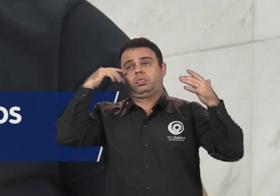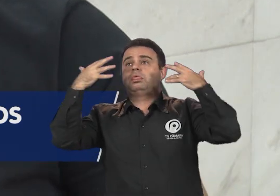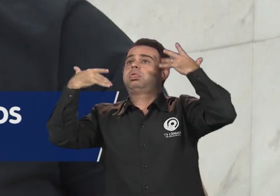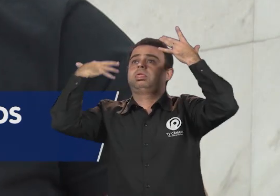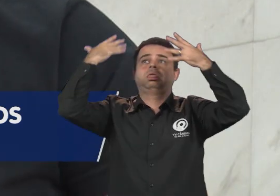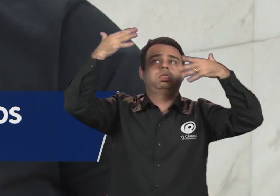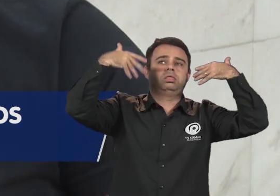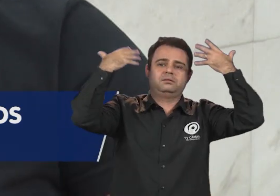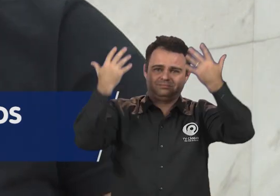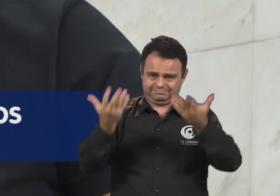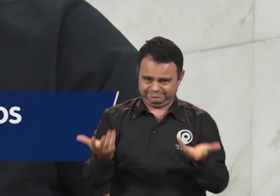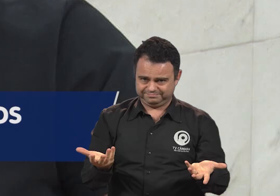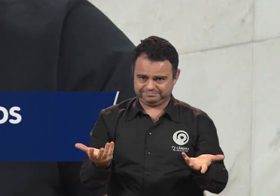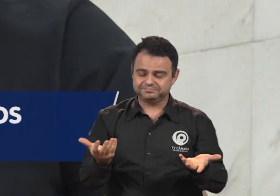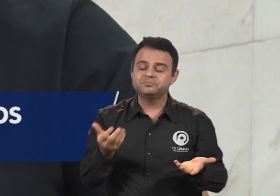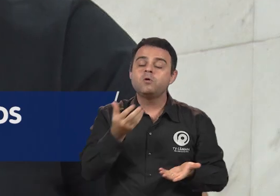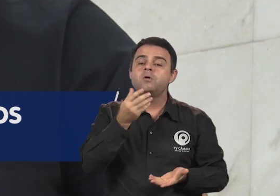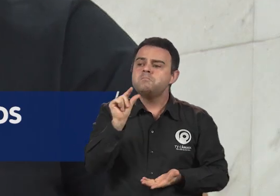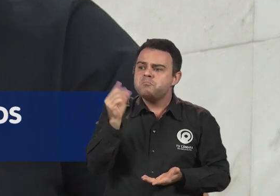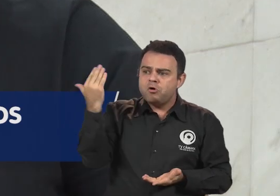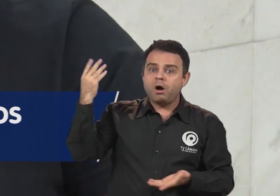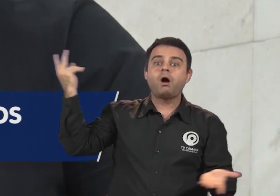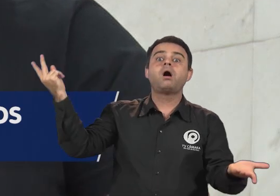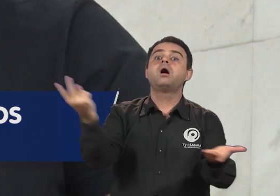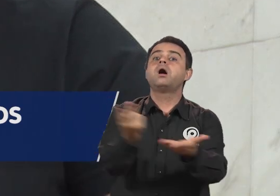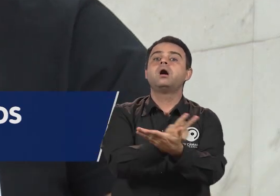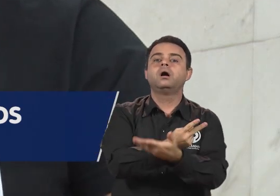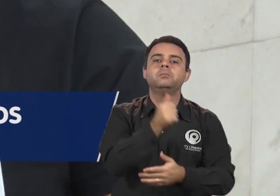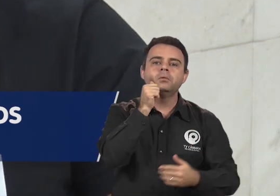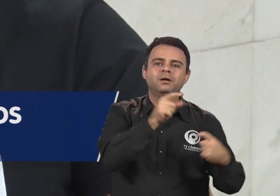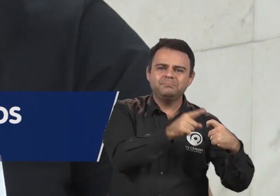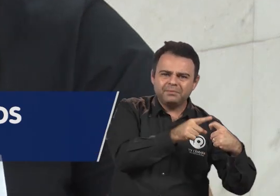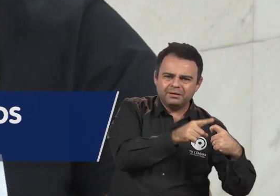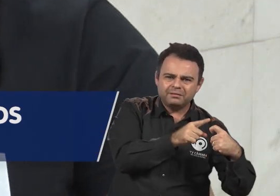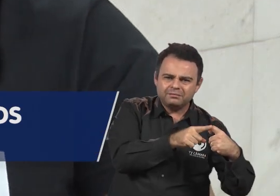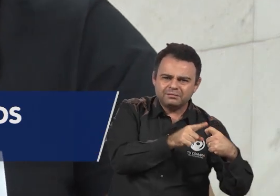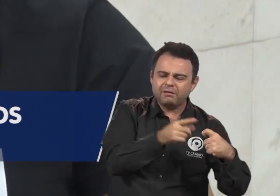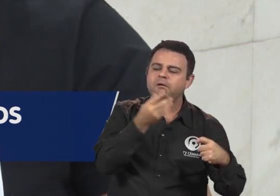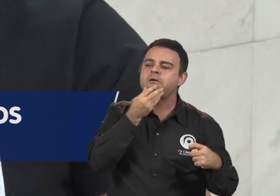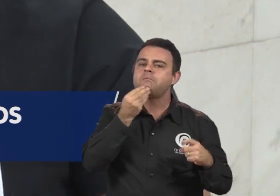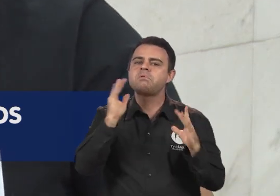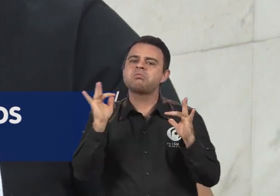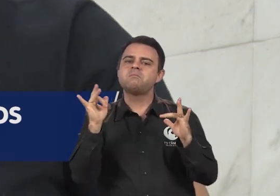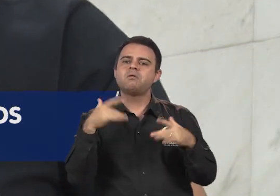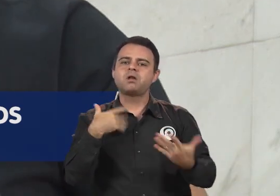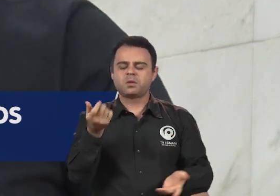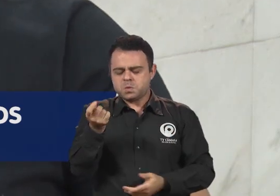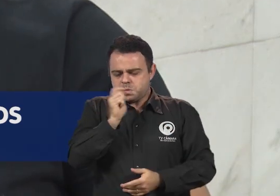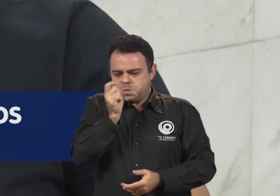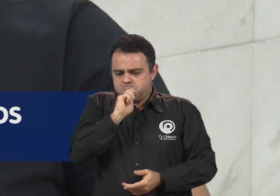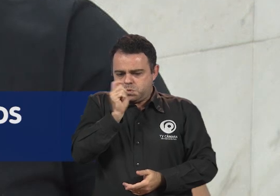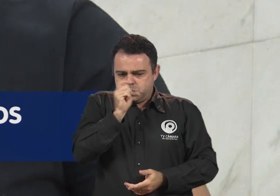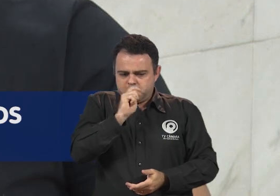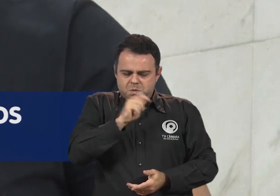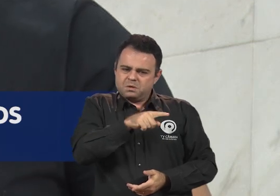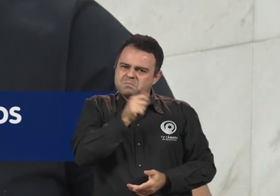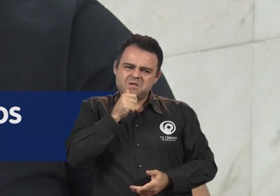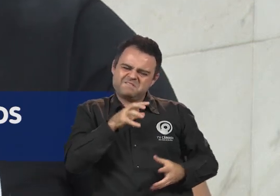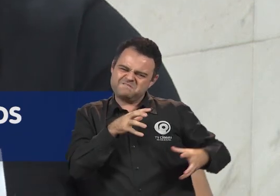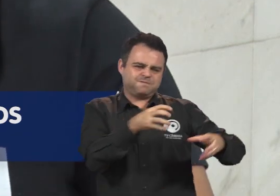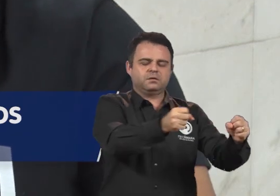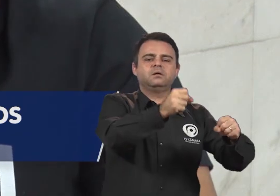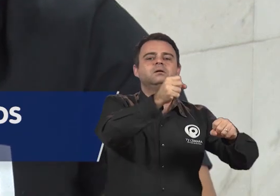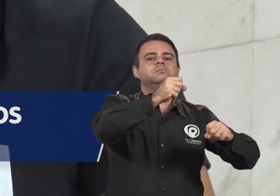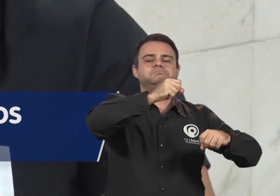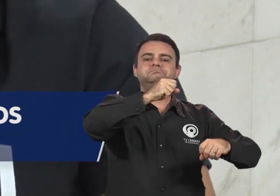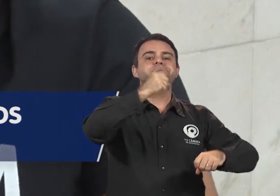matou a esposa sob efeito a namorada, a médica, sob efeito de álcool e drogas. Imagina se esse cara está sob efeito de drogas. Imagina